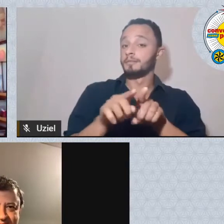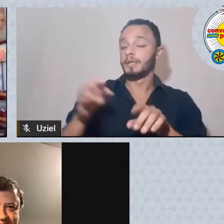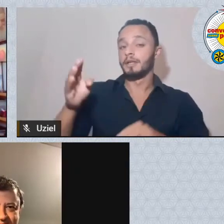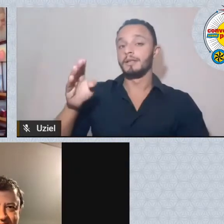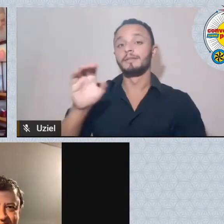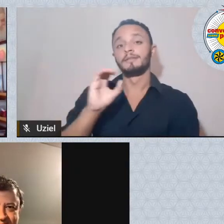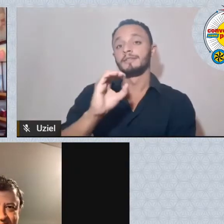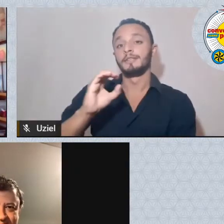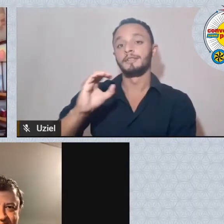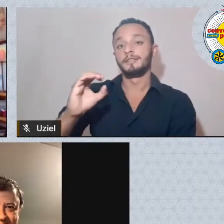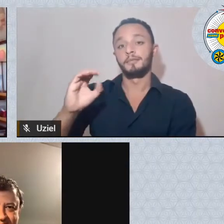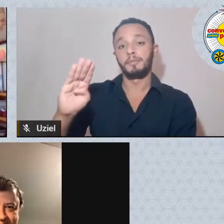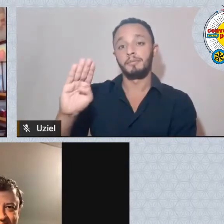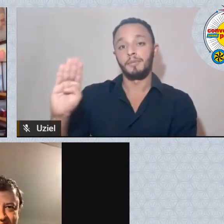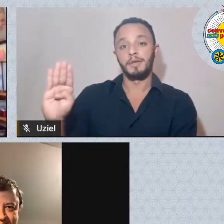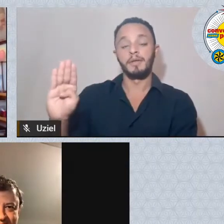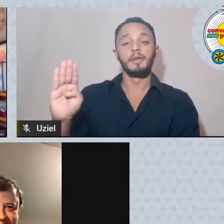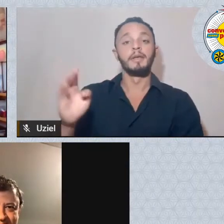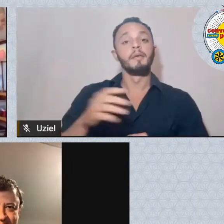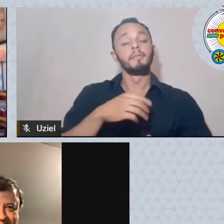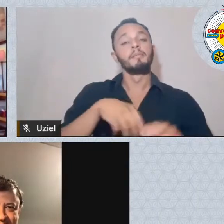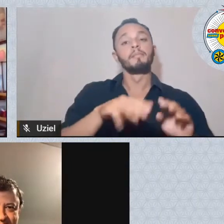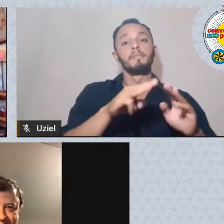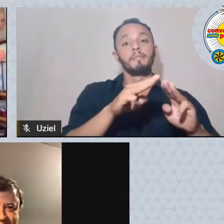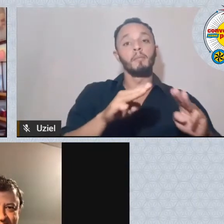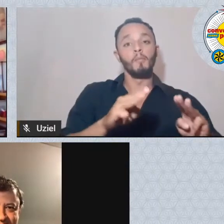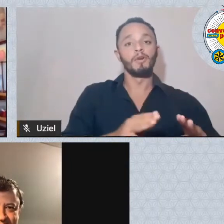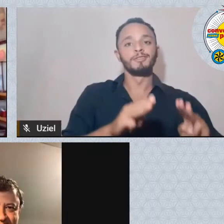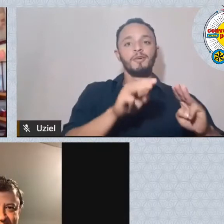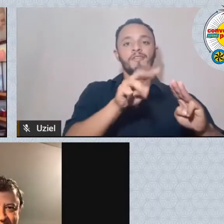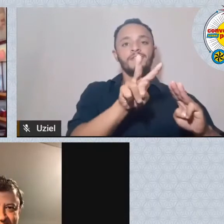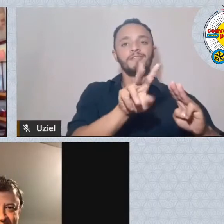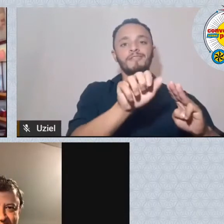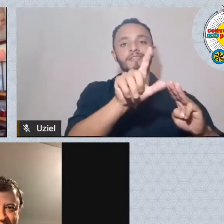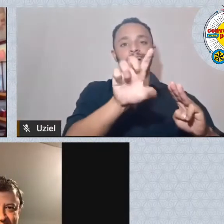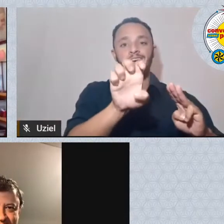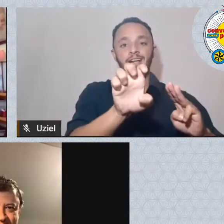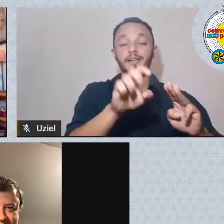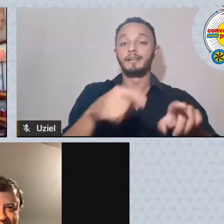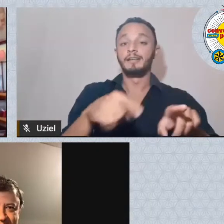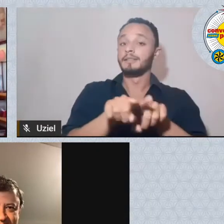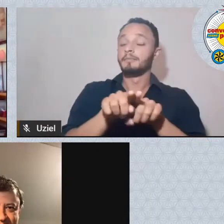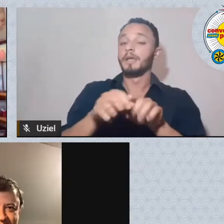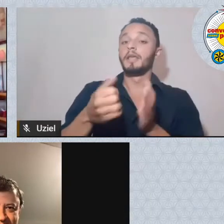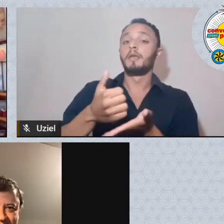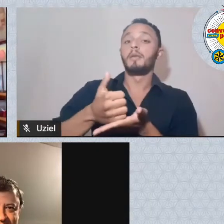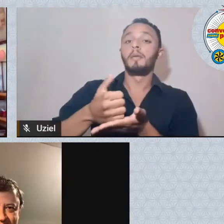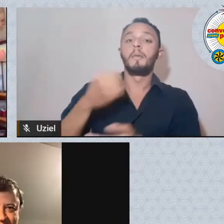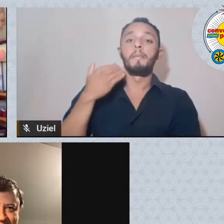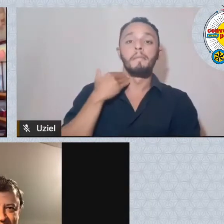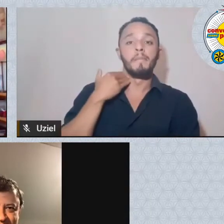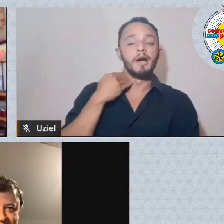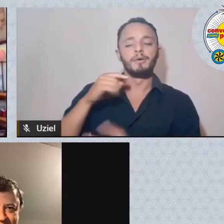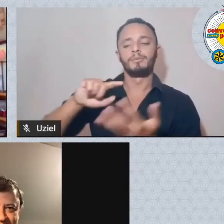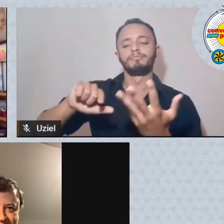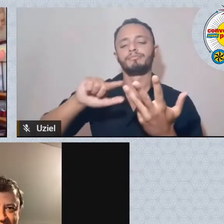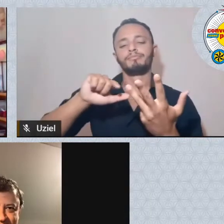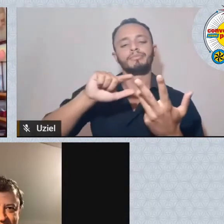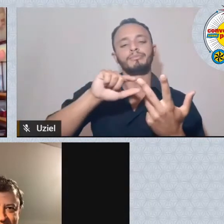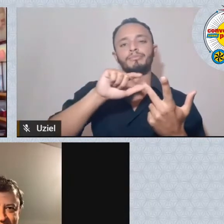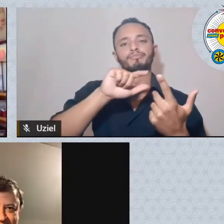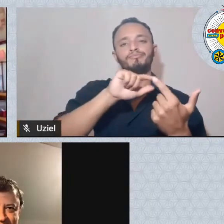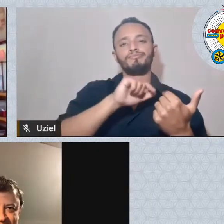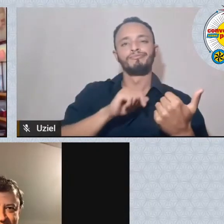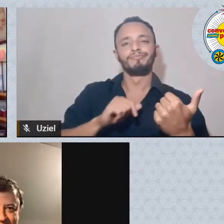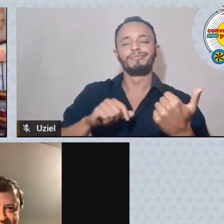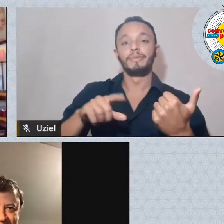CCBB, Memorial Minas Gerais Vale e MM Gerdau, com patrocínio da Fiat, Banco Fides, Banco Safra, Banco do Brasil, Vale e Gerdau. Conta